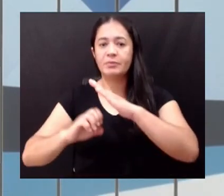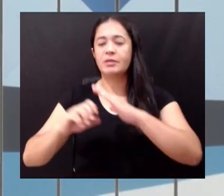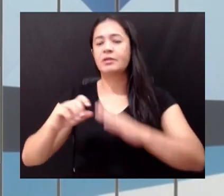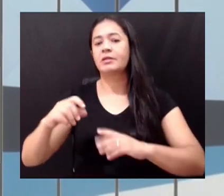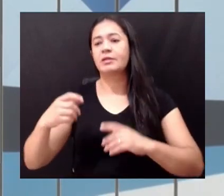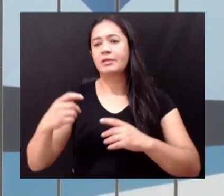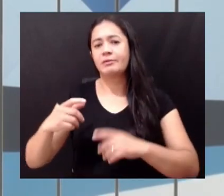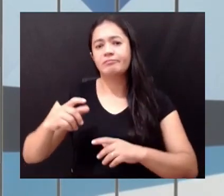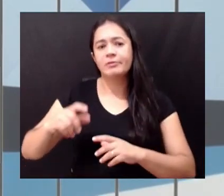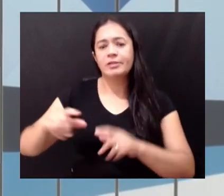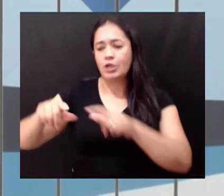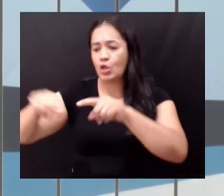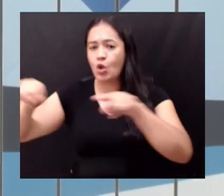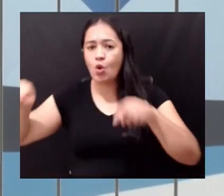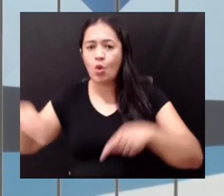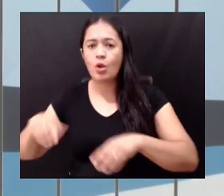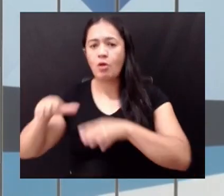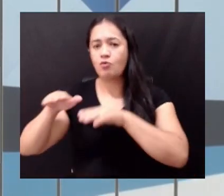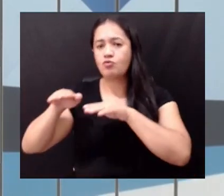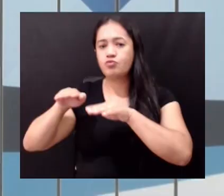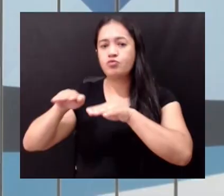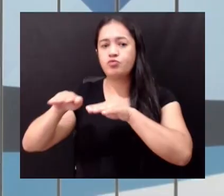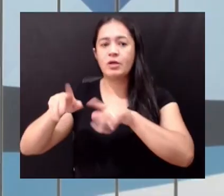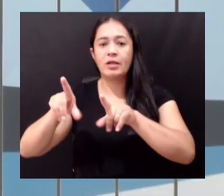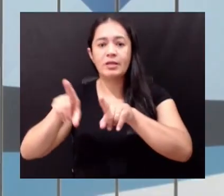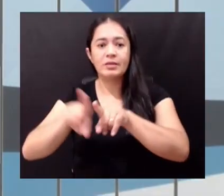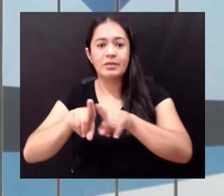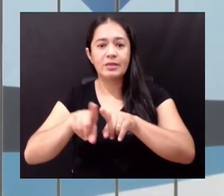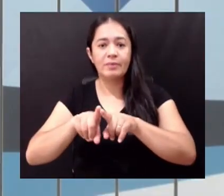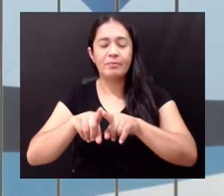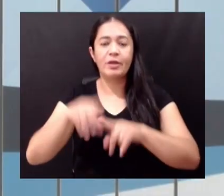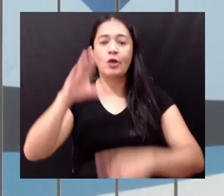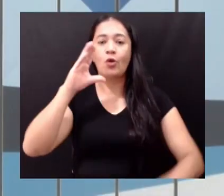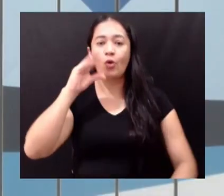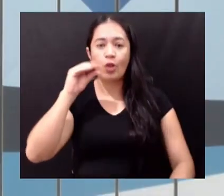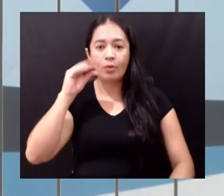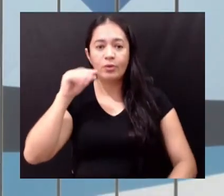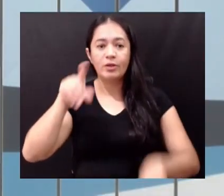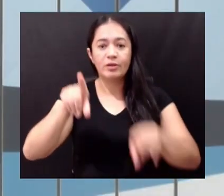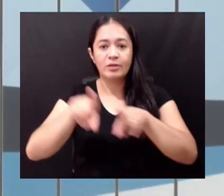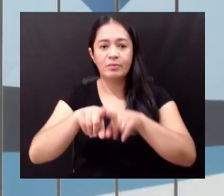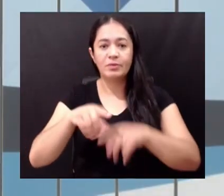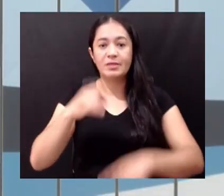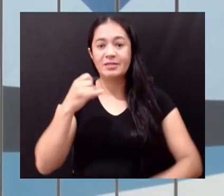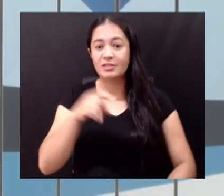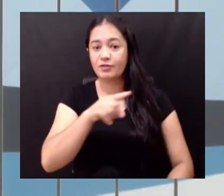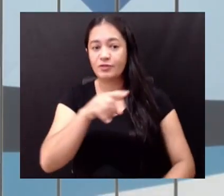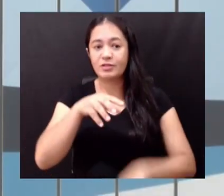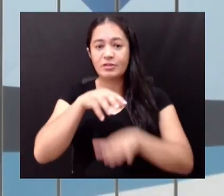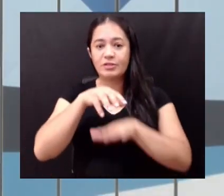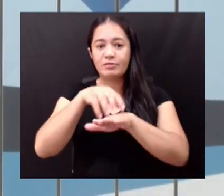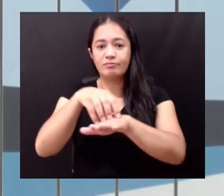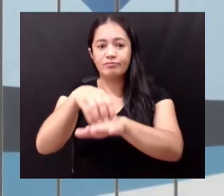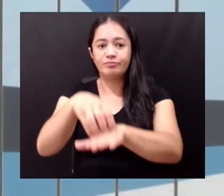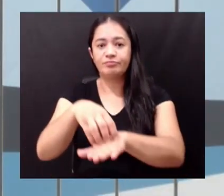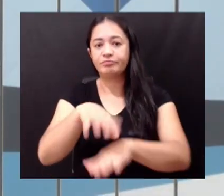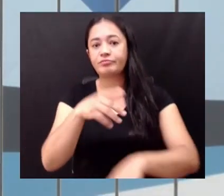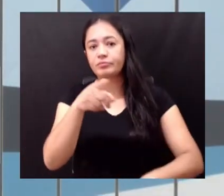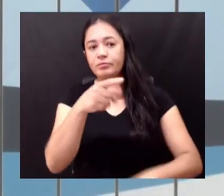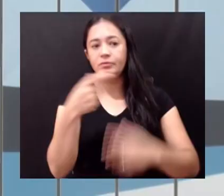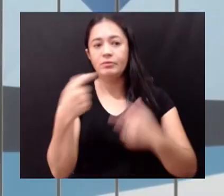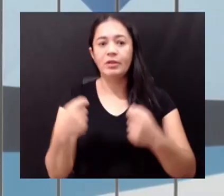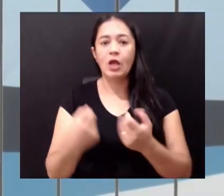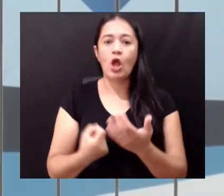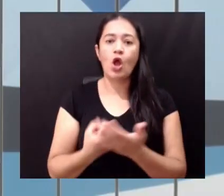para as pessoas, mas também tem um custo do colaborador, né? Quando você se desloca para a empresa, muitas vezes você precisa comprar roupa de trabalho,